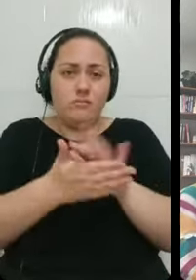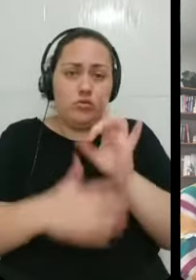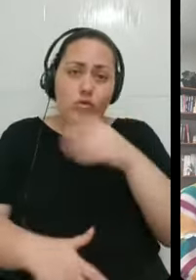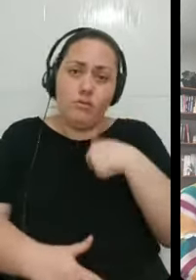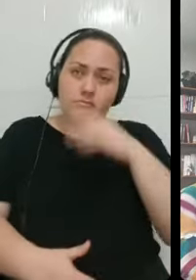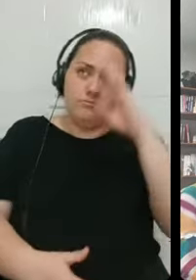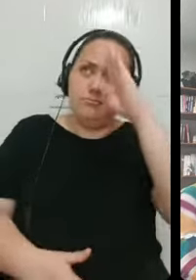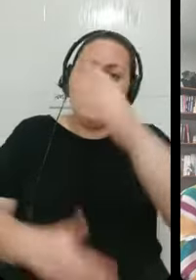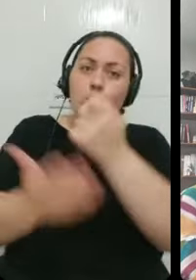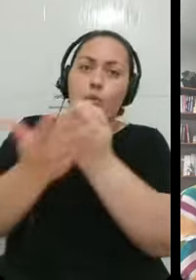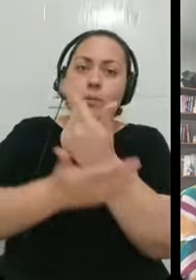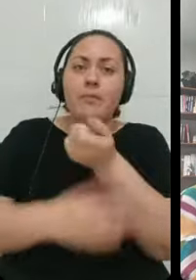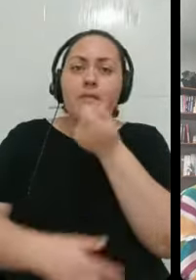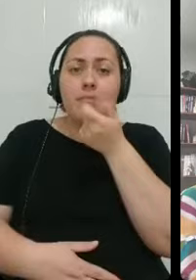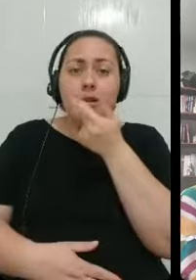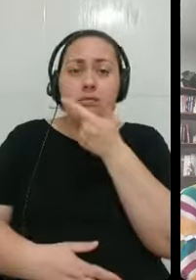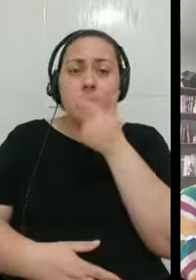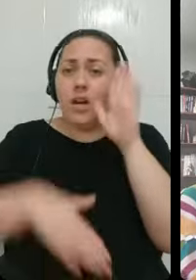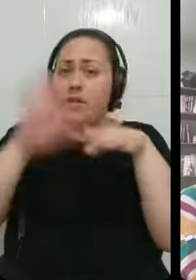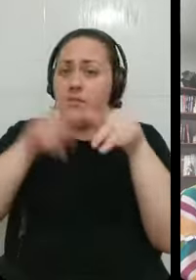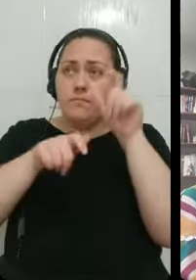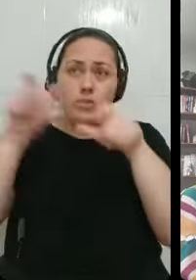muitas vezes as pessoas utilizam, né,